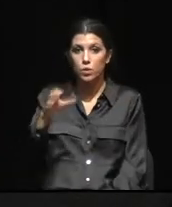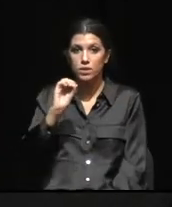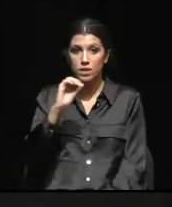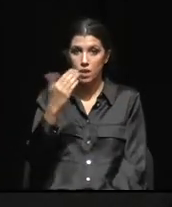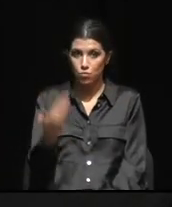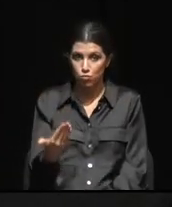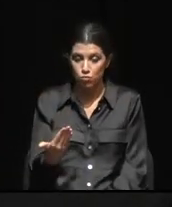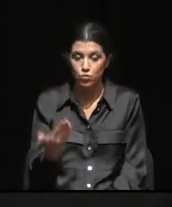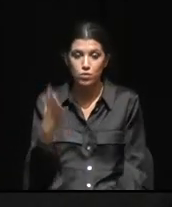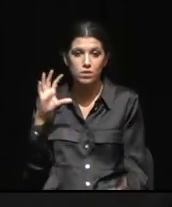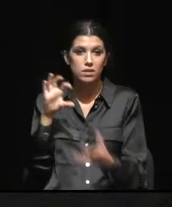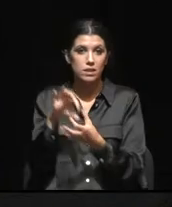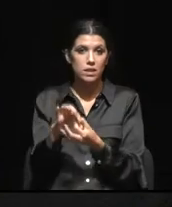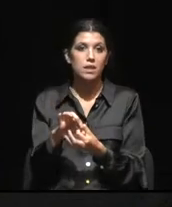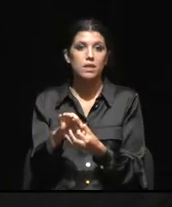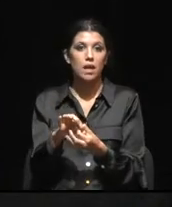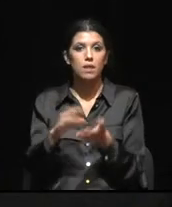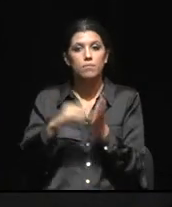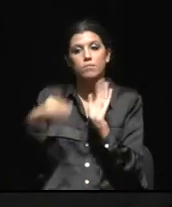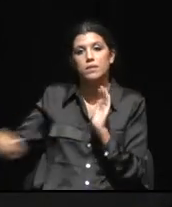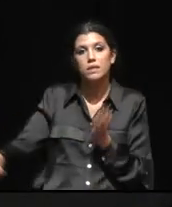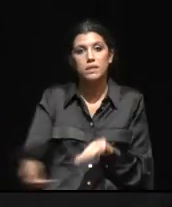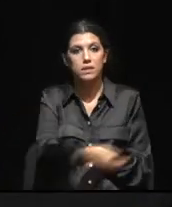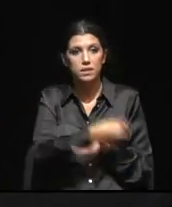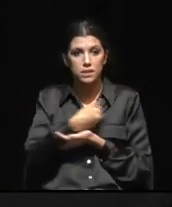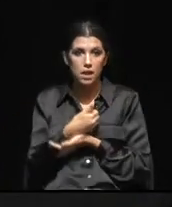11101 relativa à